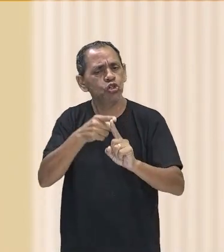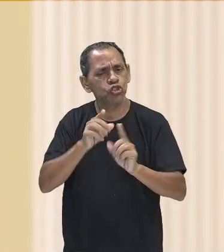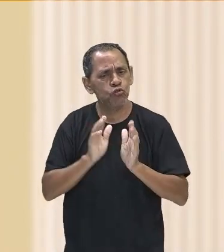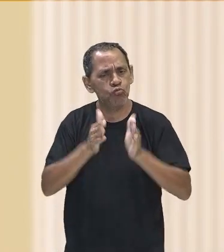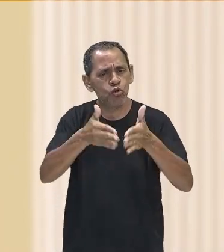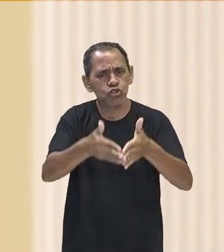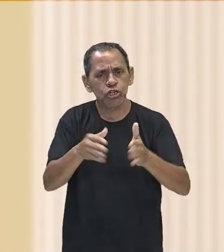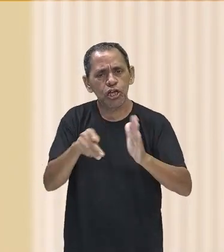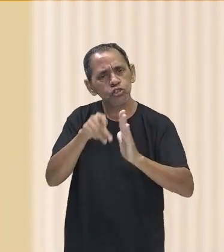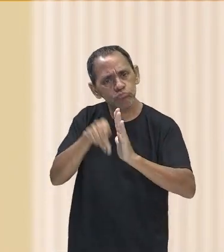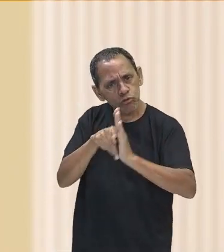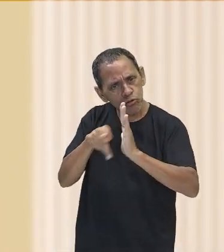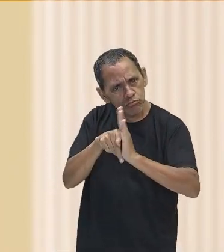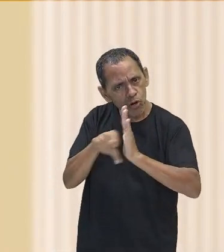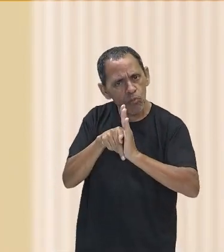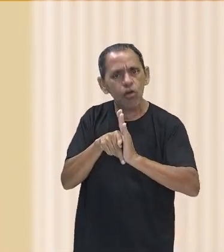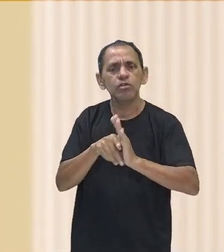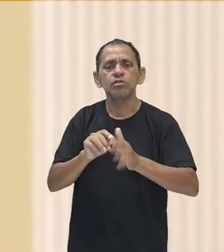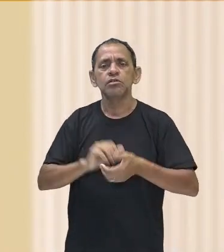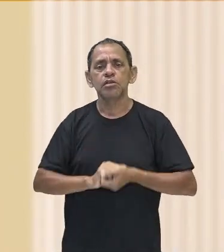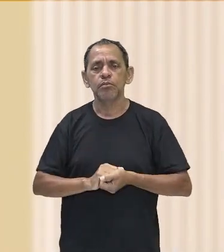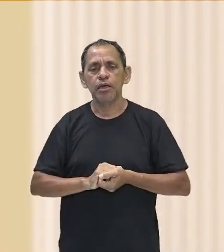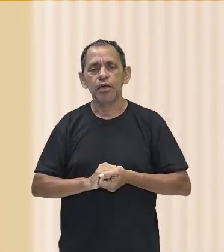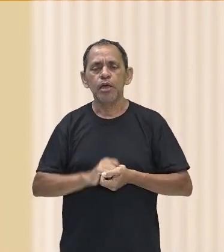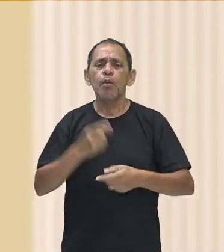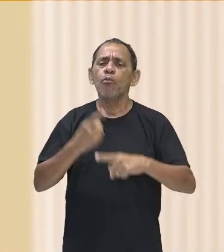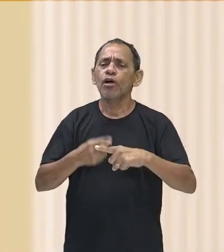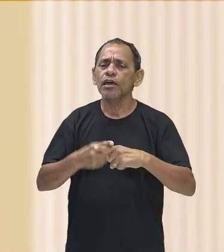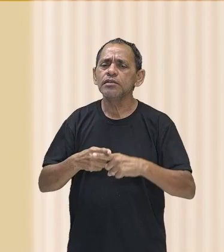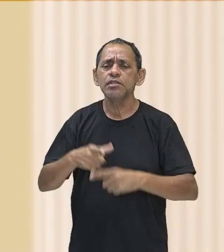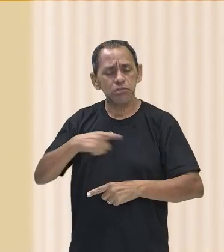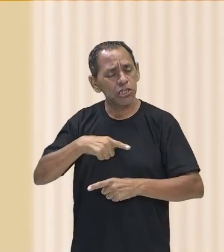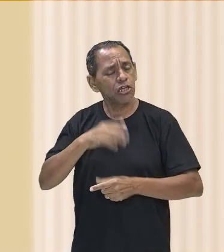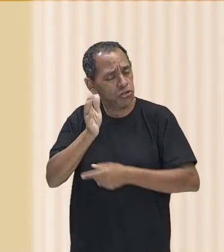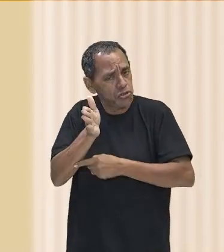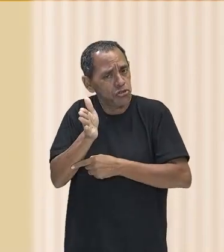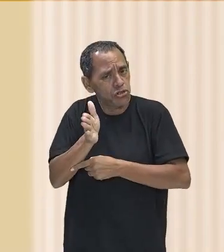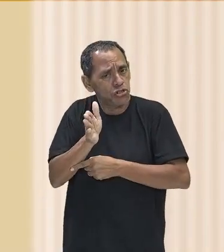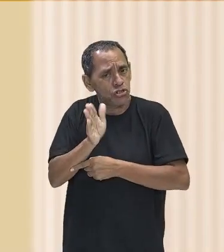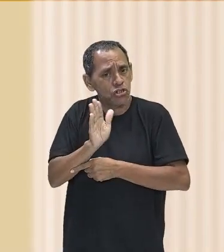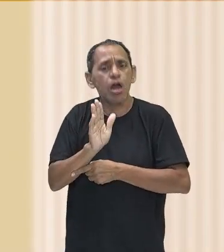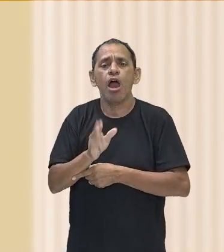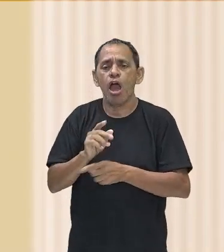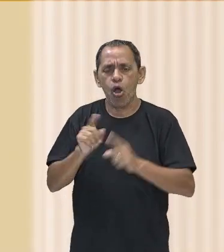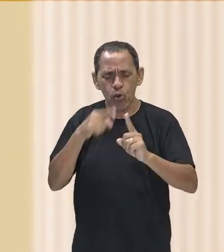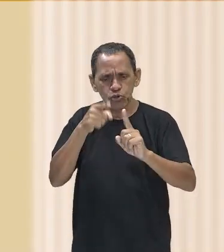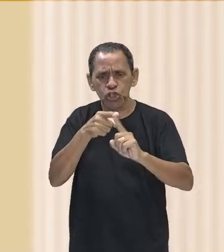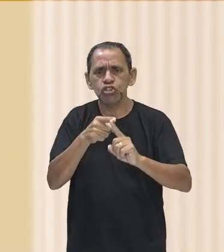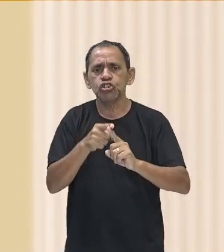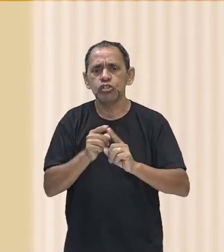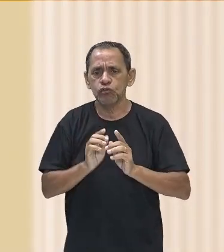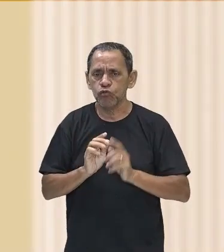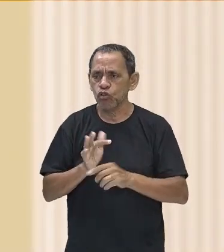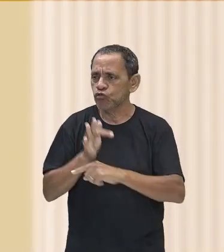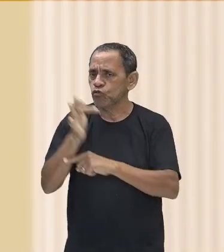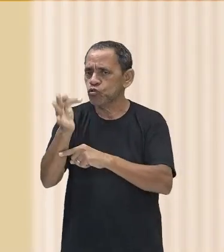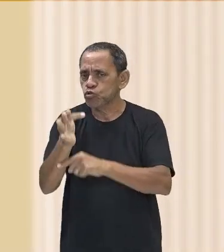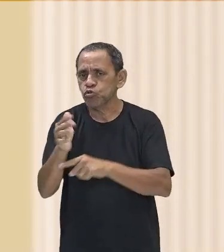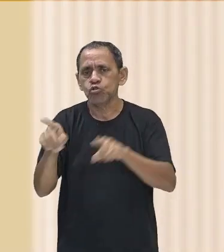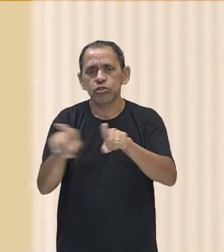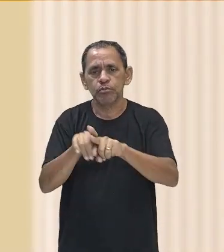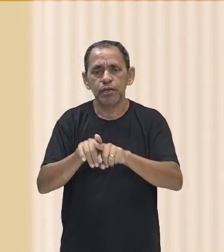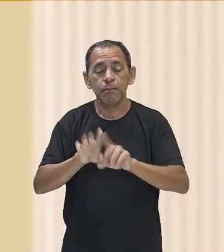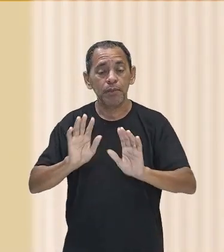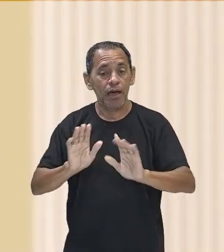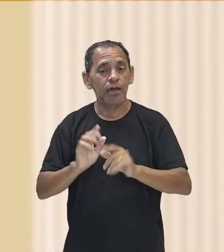a ser mais fácil porque você tem uma direção, né? Você tem uma meta, você tem um objetivo, tá? Mas ninguém aqui está competindo